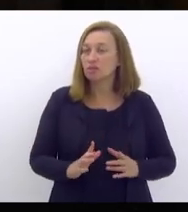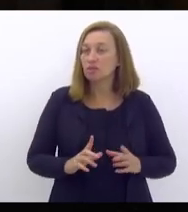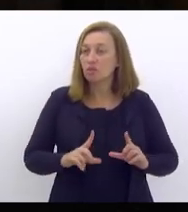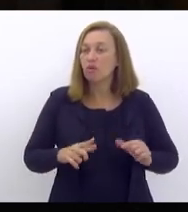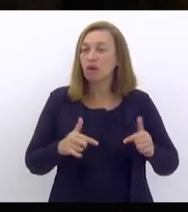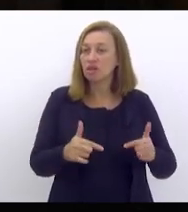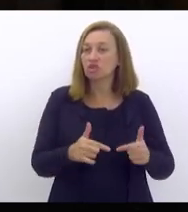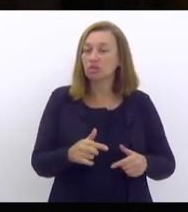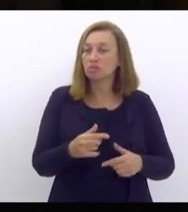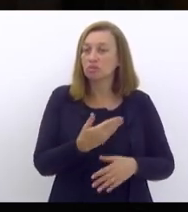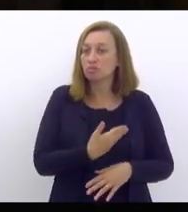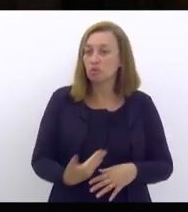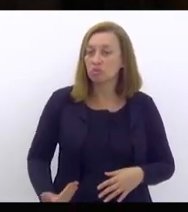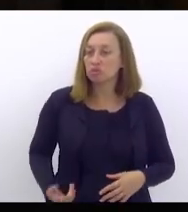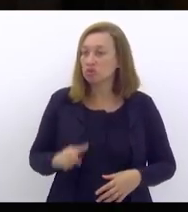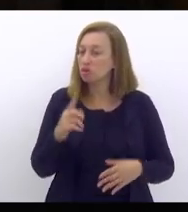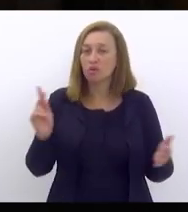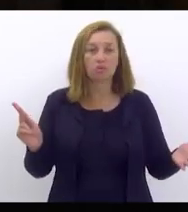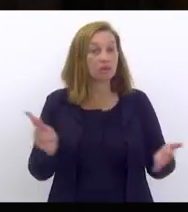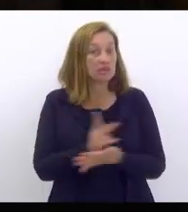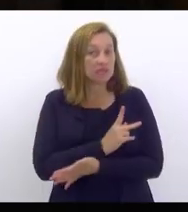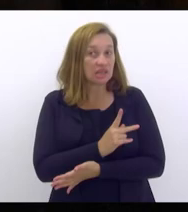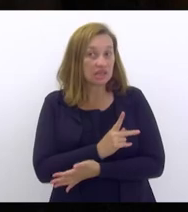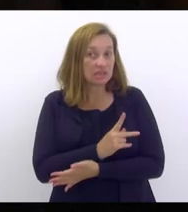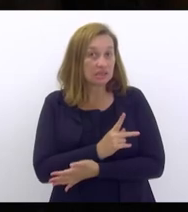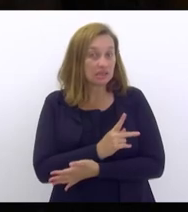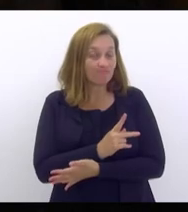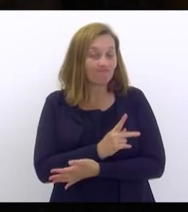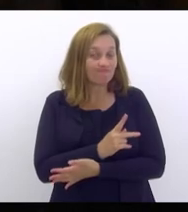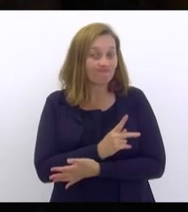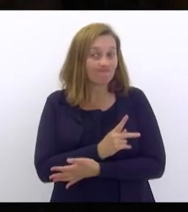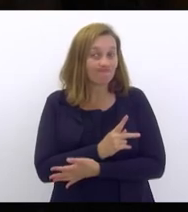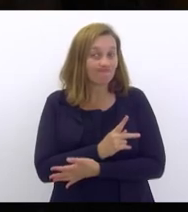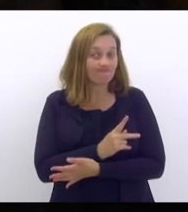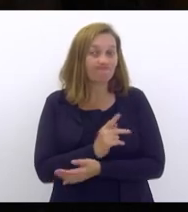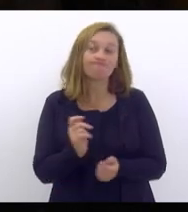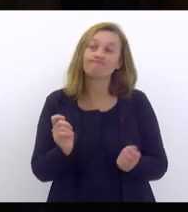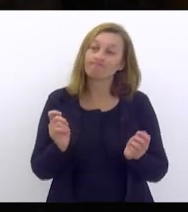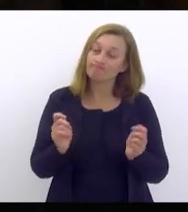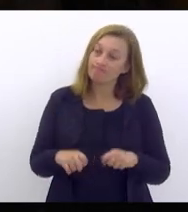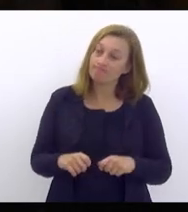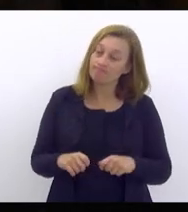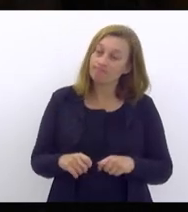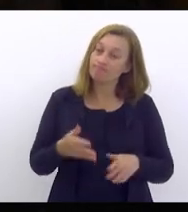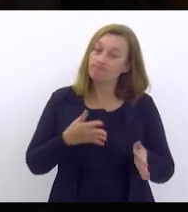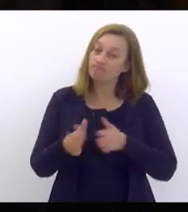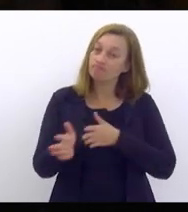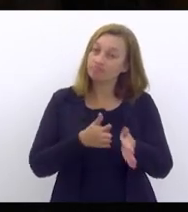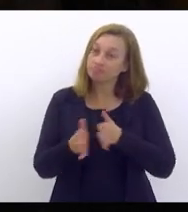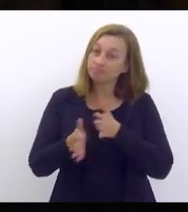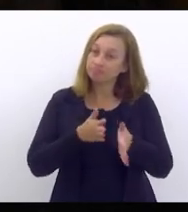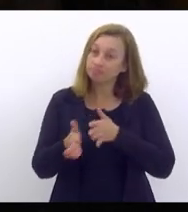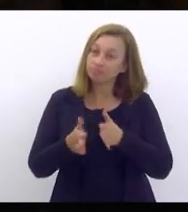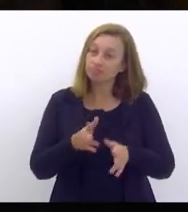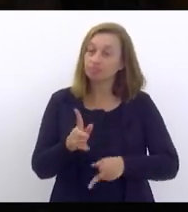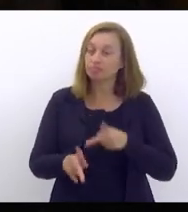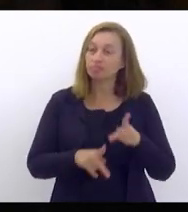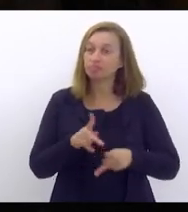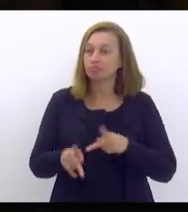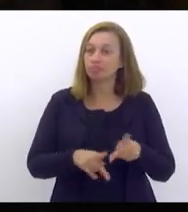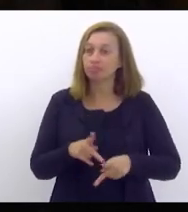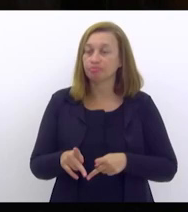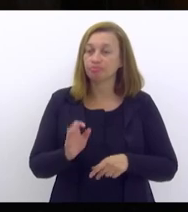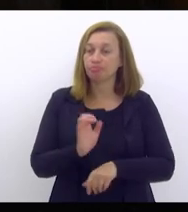não ocorre com a maior parte da possibilidade de acesso da população